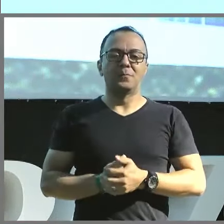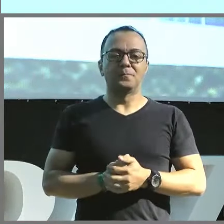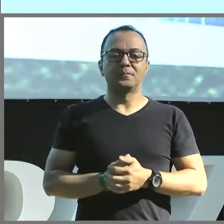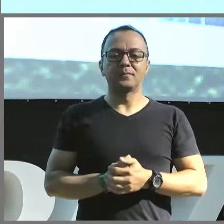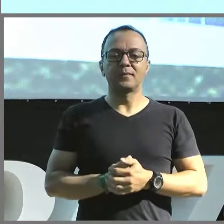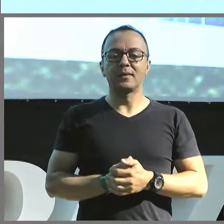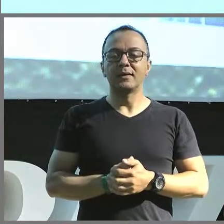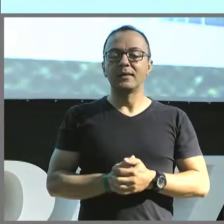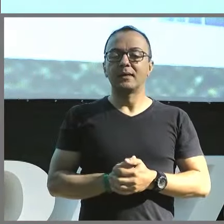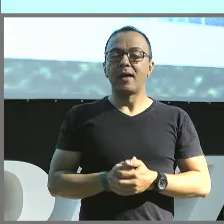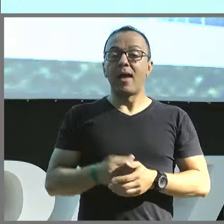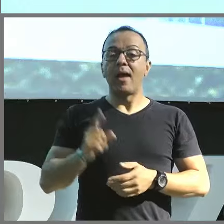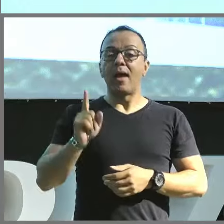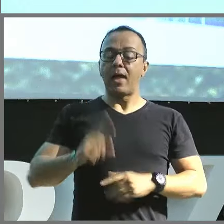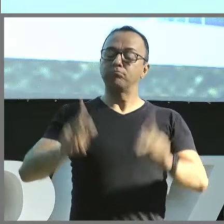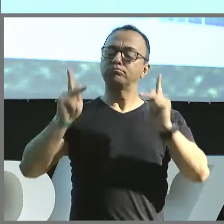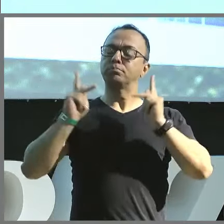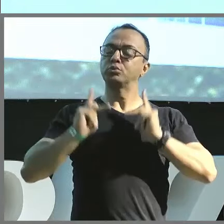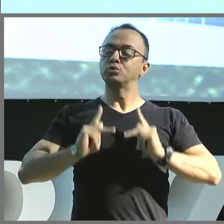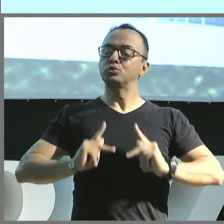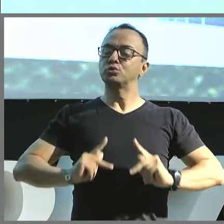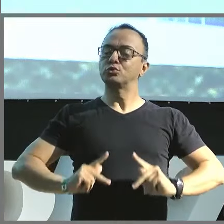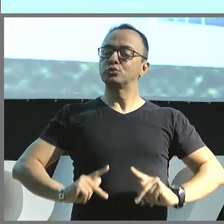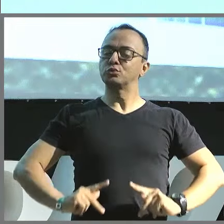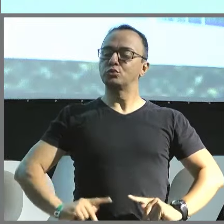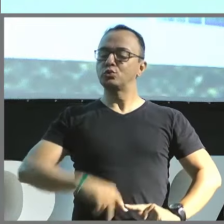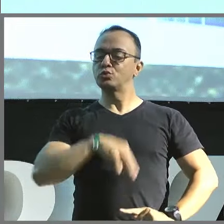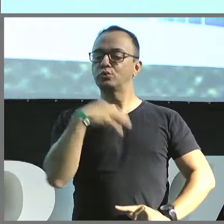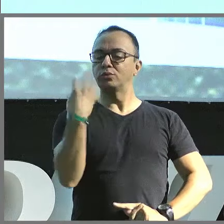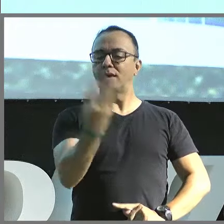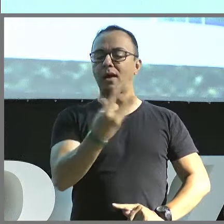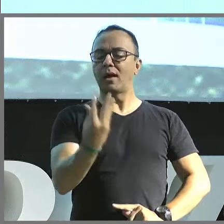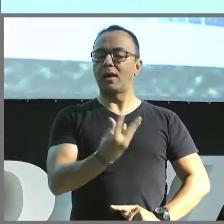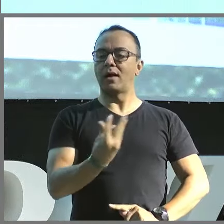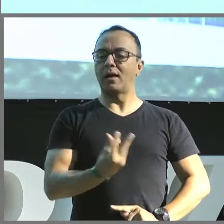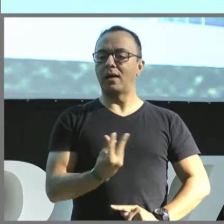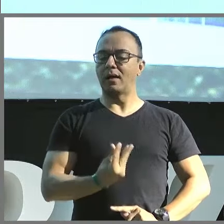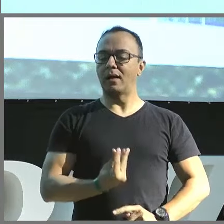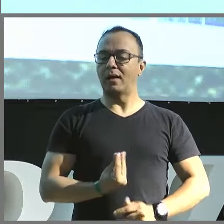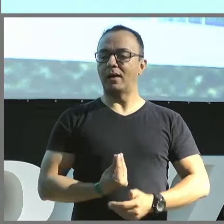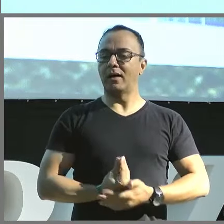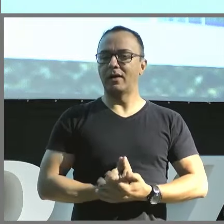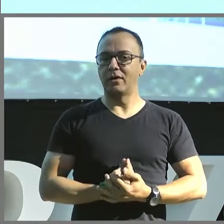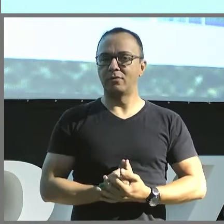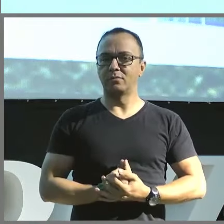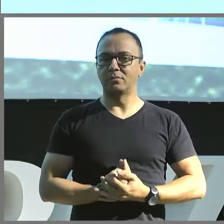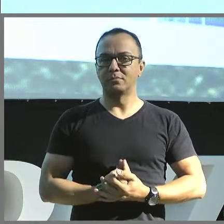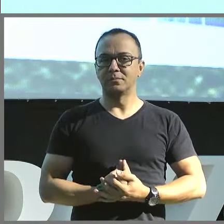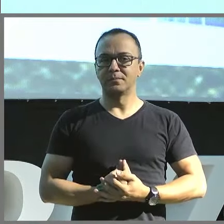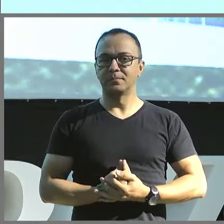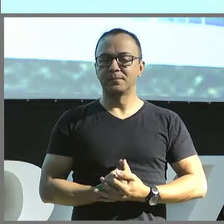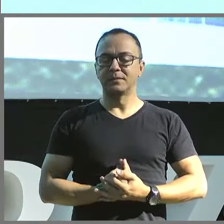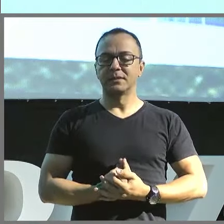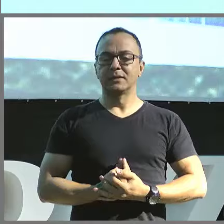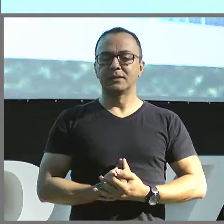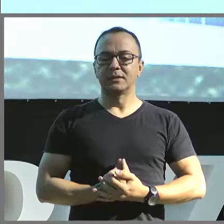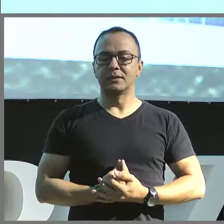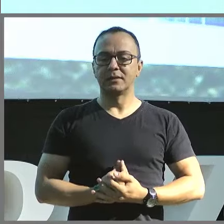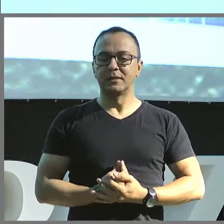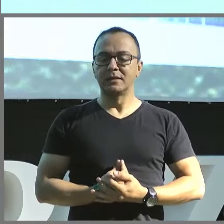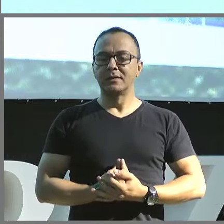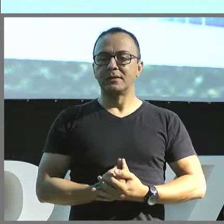a elegância da alma, que é capaz de as ocultas atender as